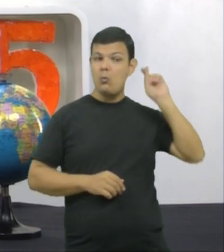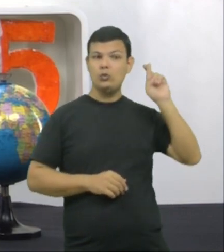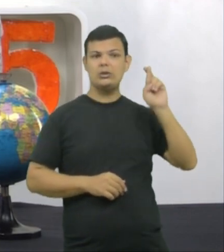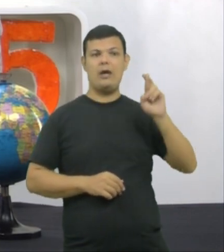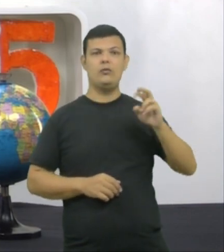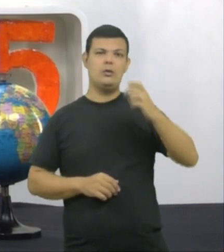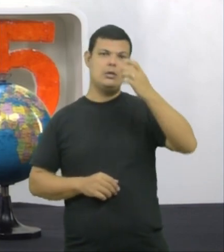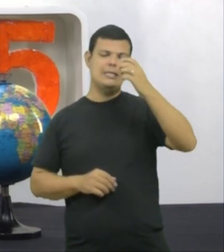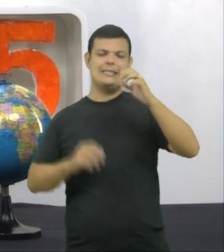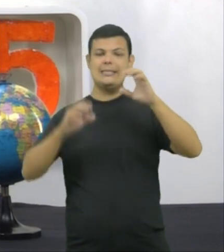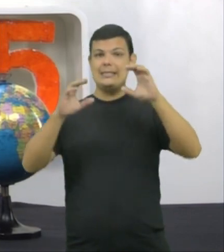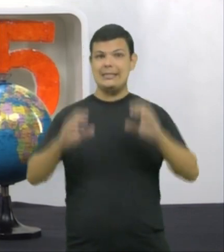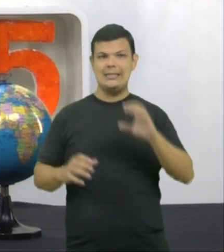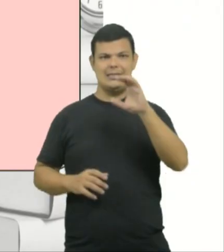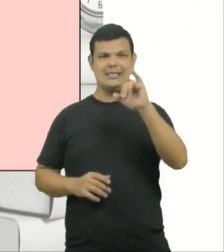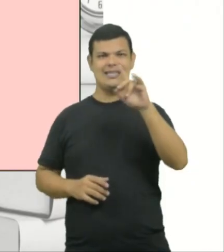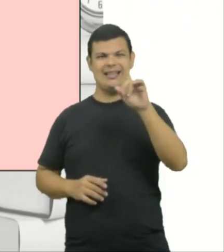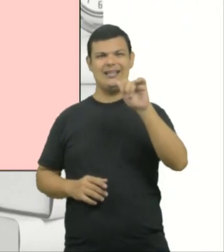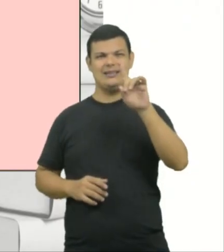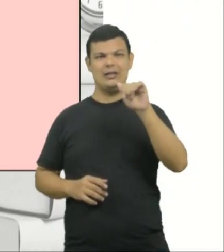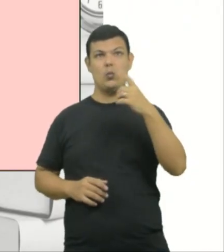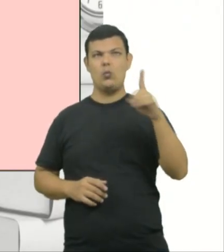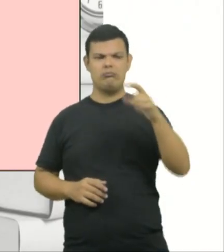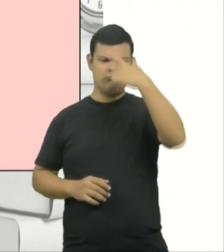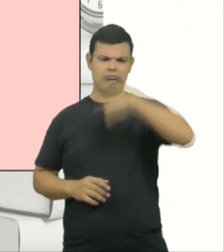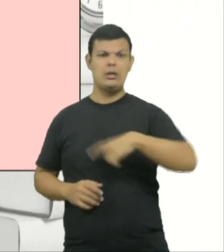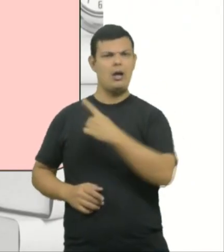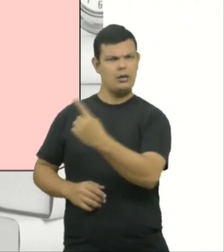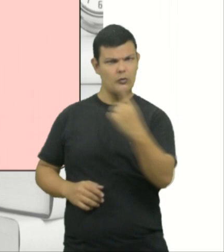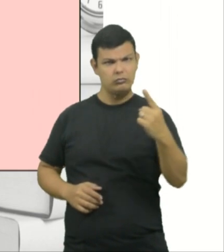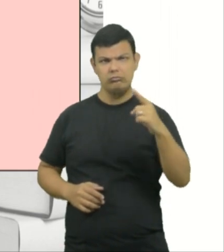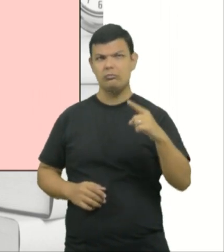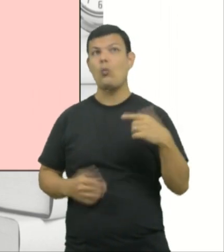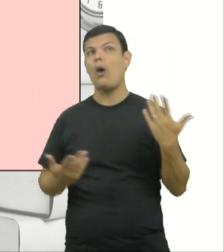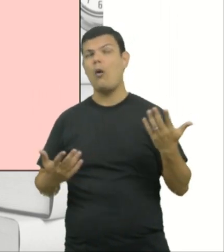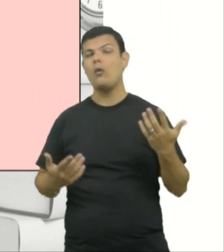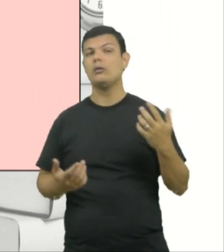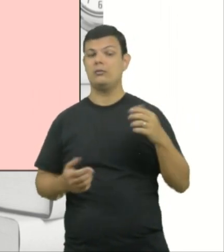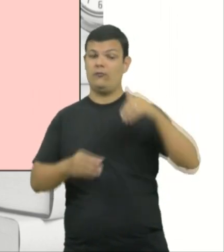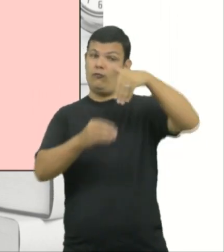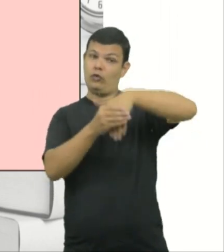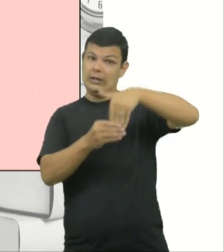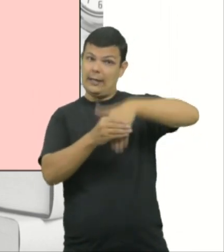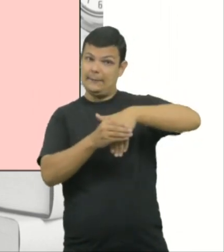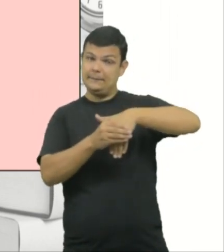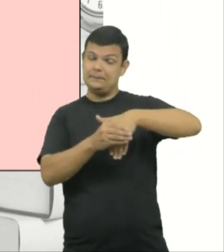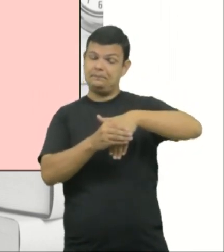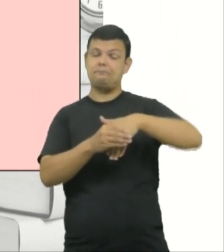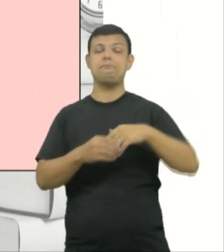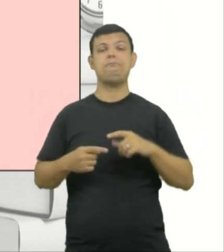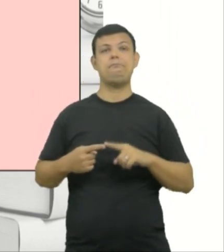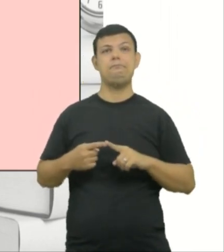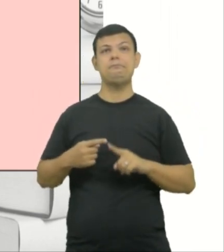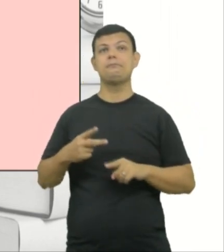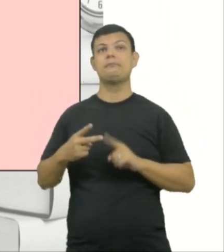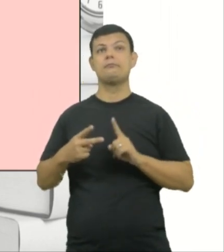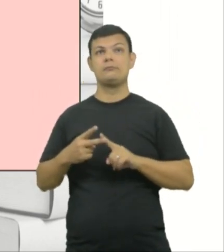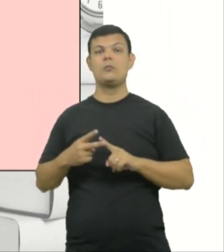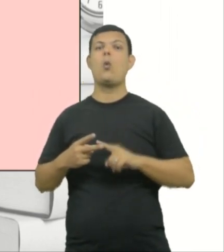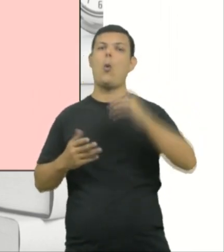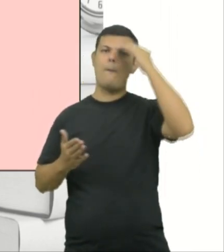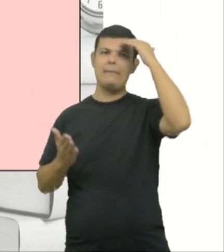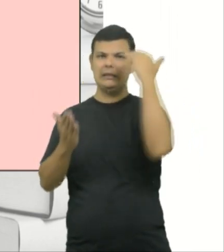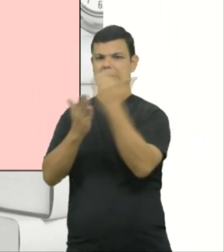brasileiro? Nossos deveres básicos, olha lá no slide. Votar, certo? Cumprir